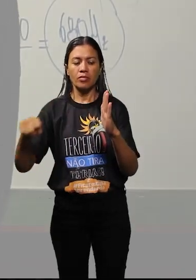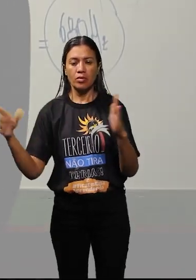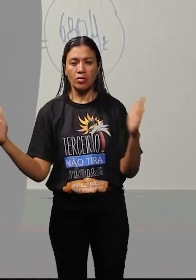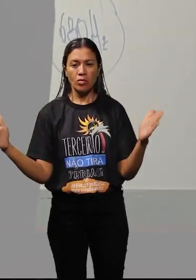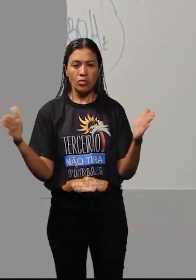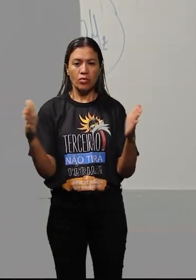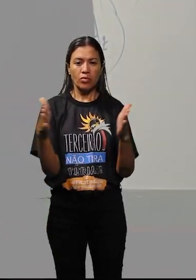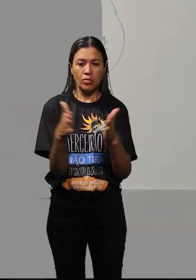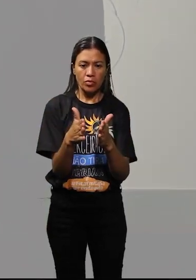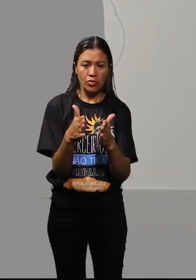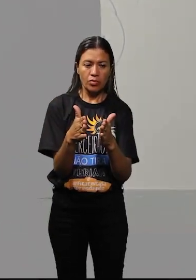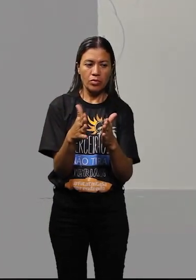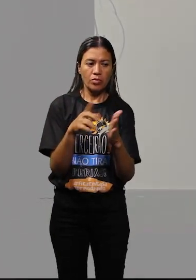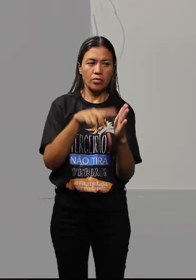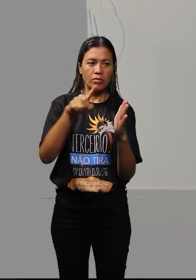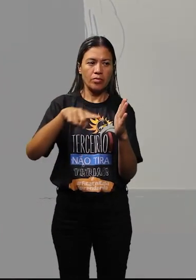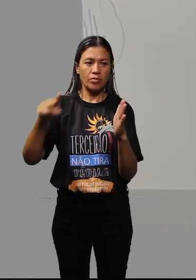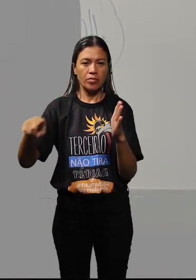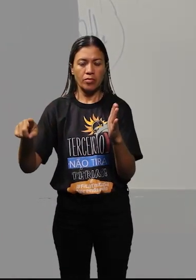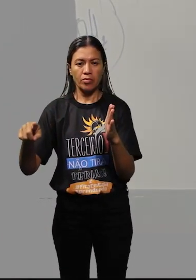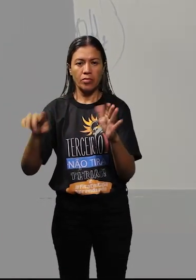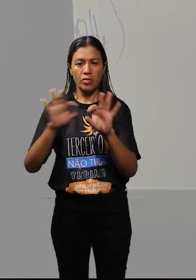análise contrária, ó, por exemplo,